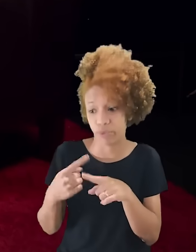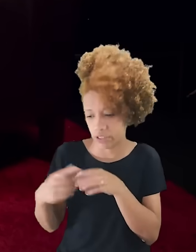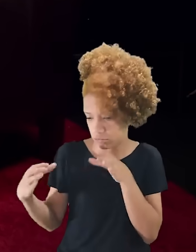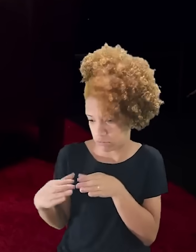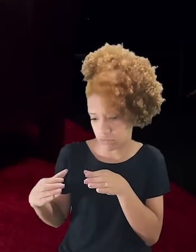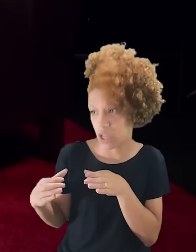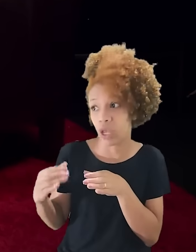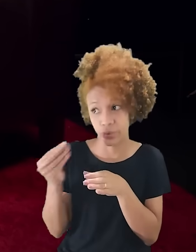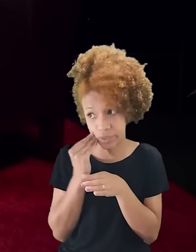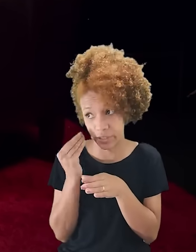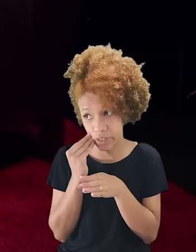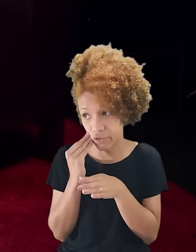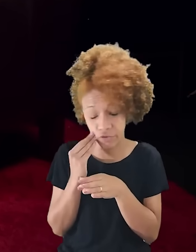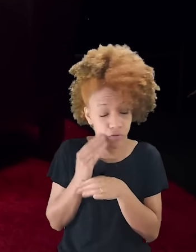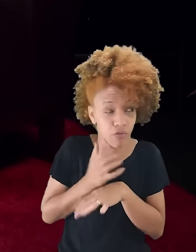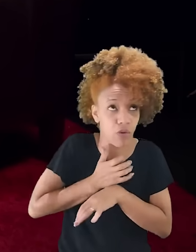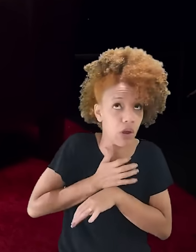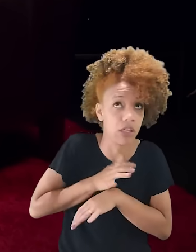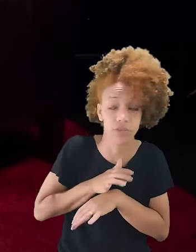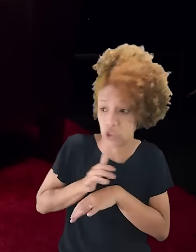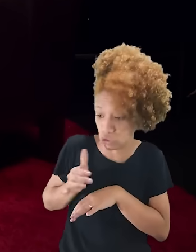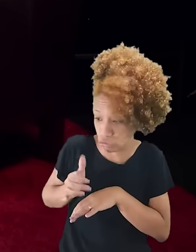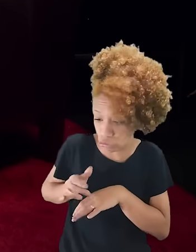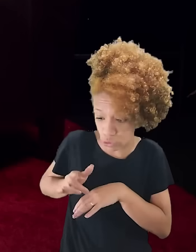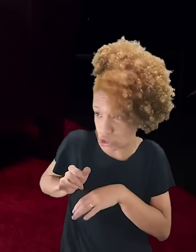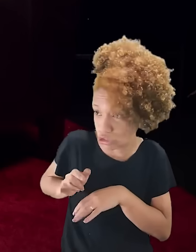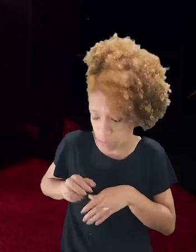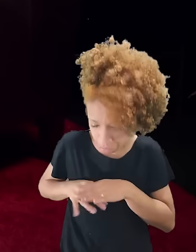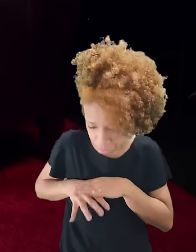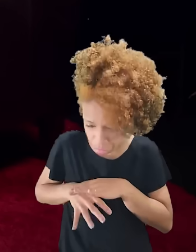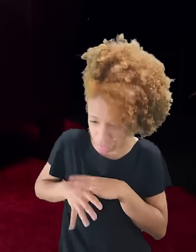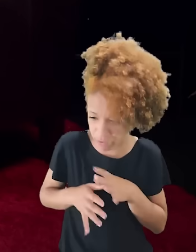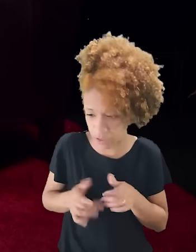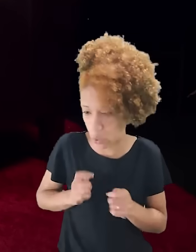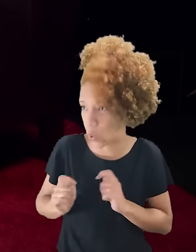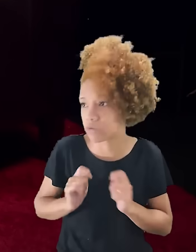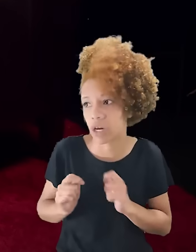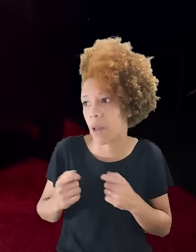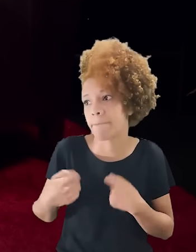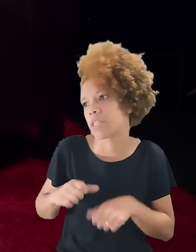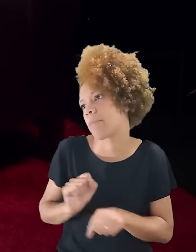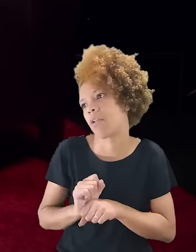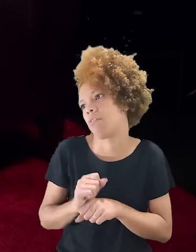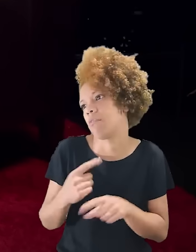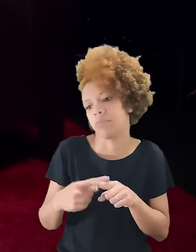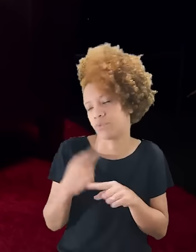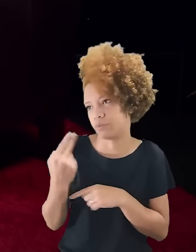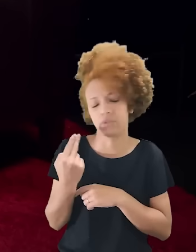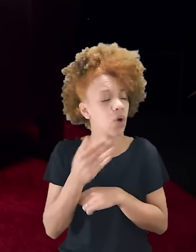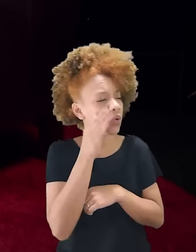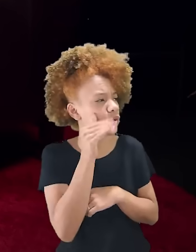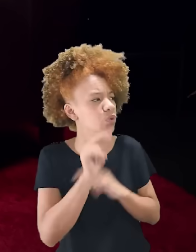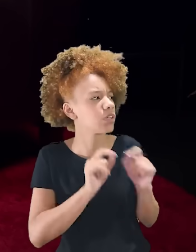fazer o xixi na fosa fui eu tentei foi horrível ele começou a querer sair todo desgovernado eu tive que parar eu tive que parar falei sen não não